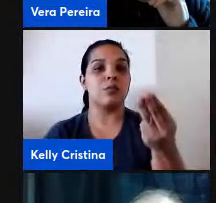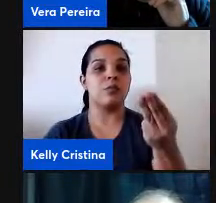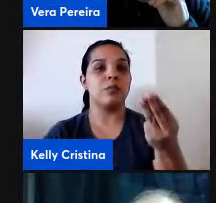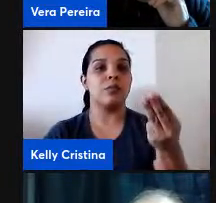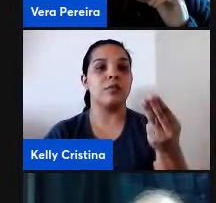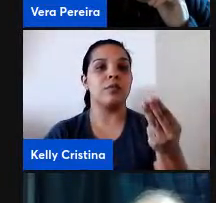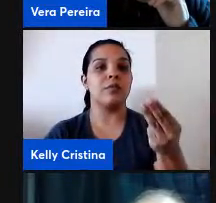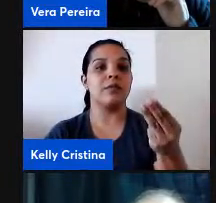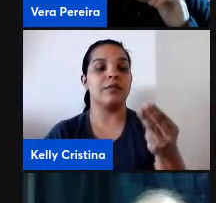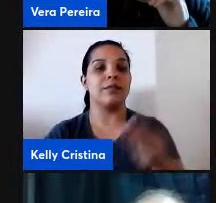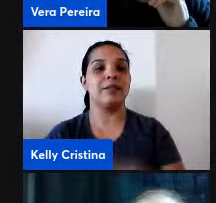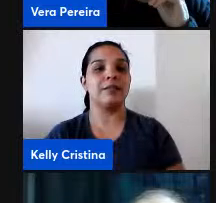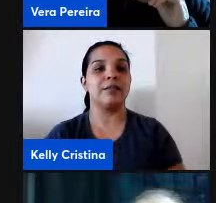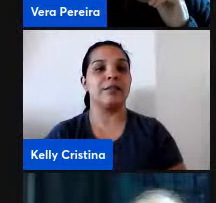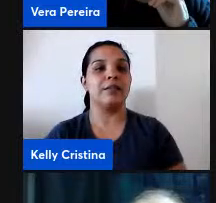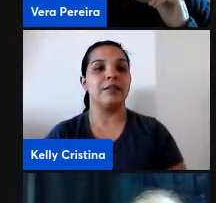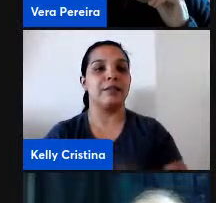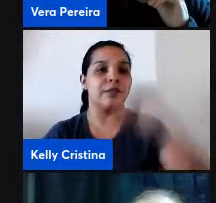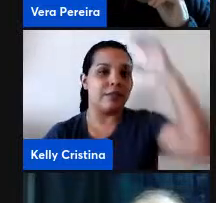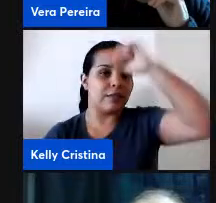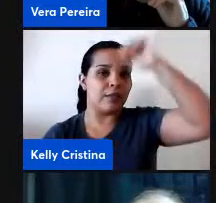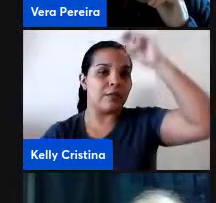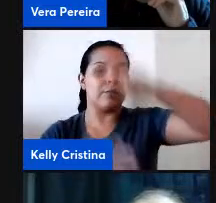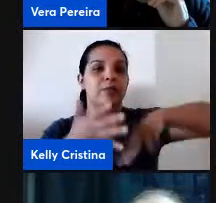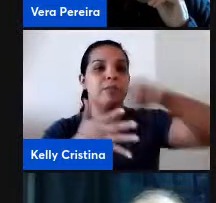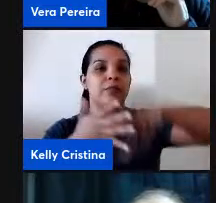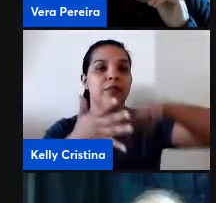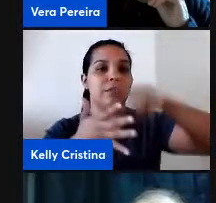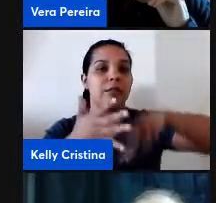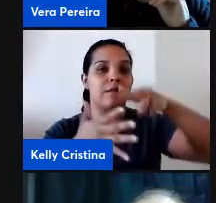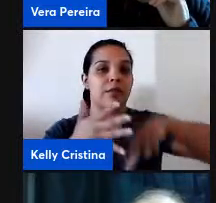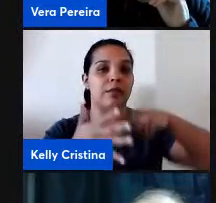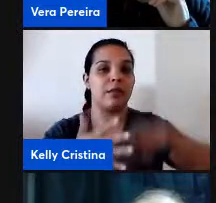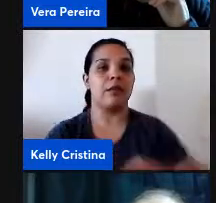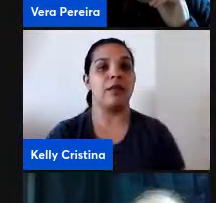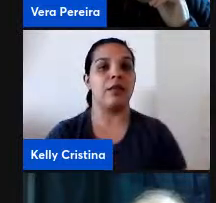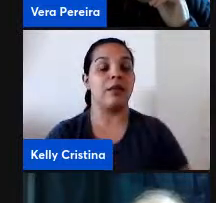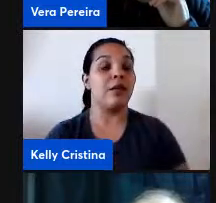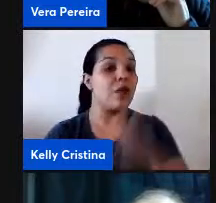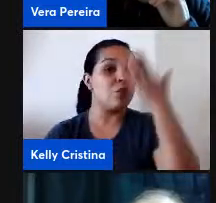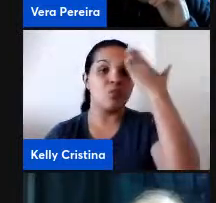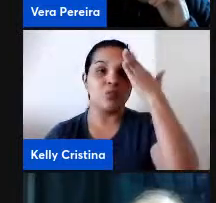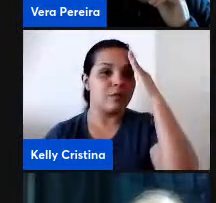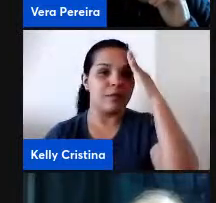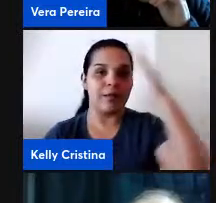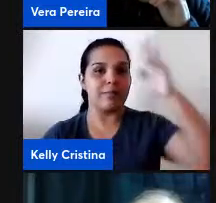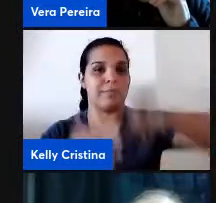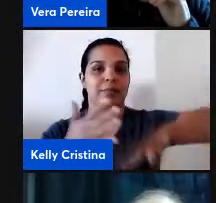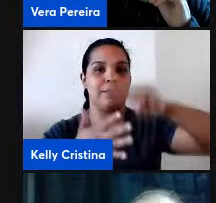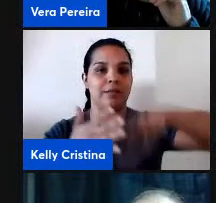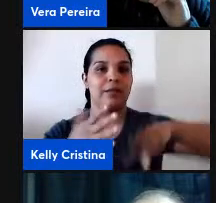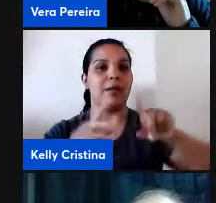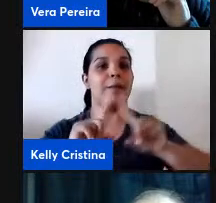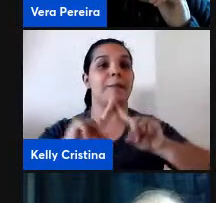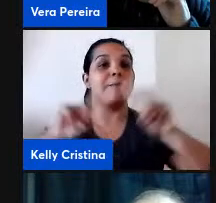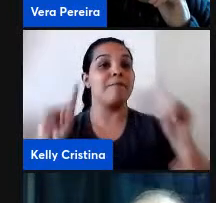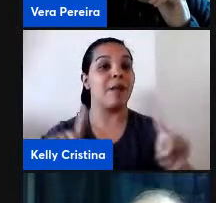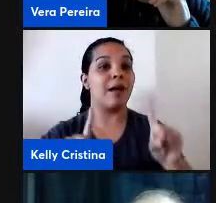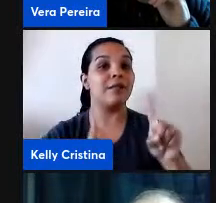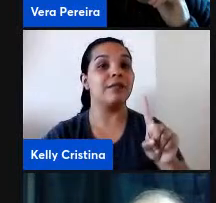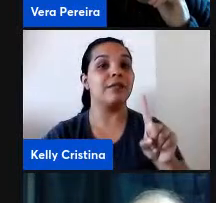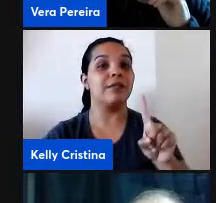que não aprenderam a ler. Não é que não sabem ler. Não